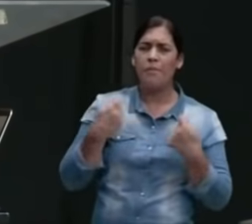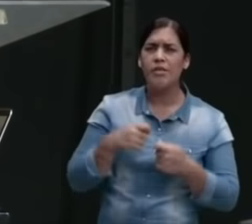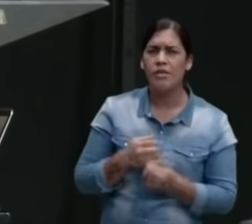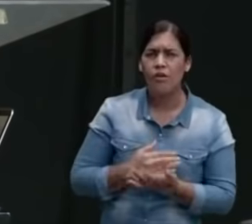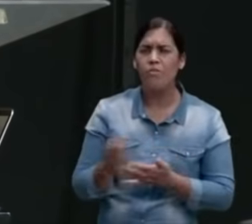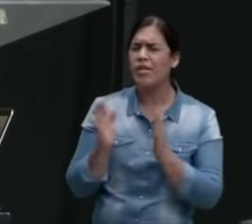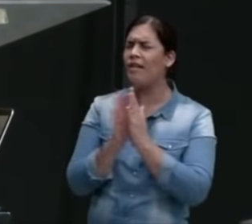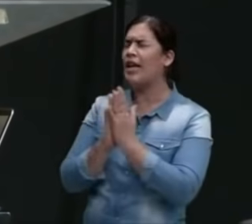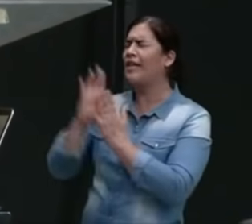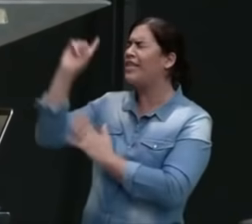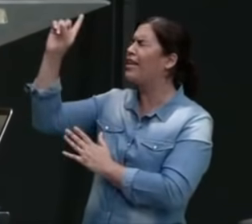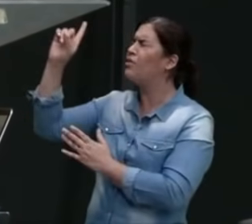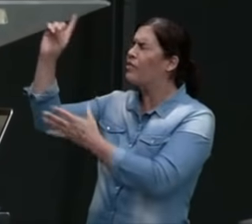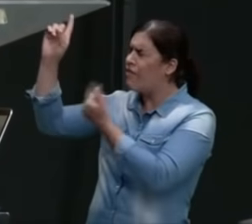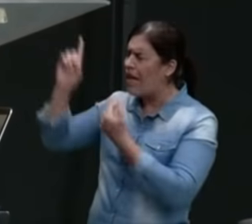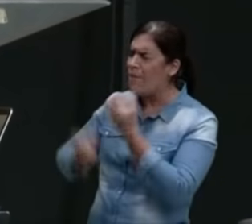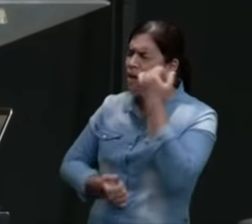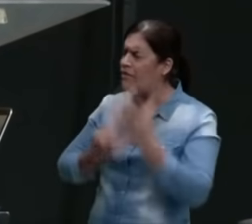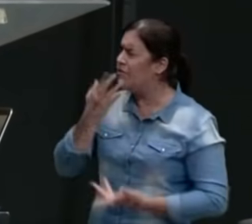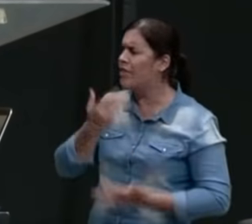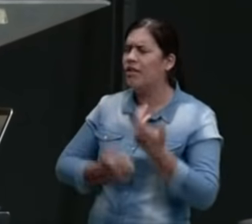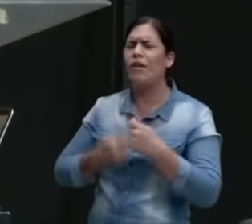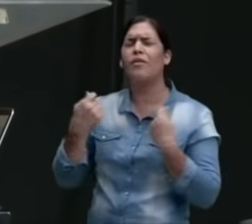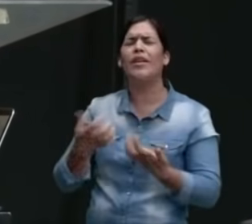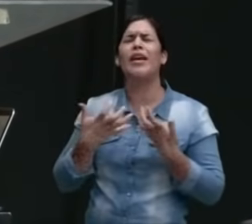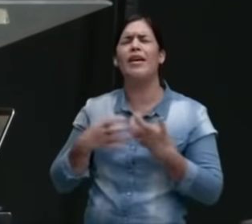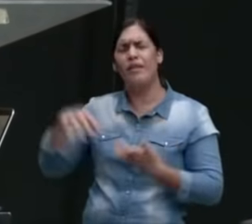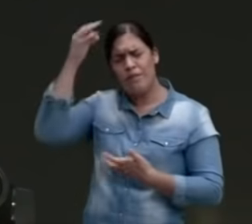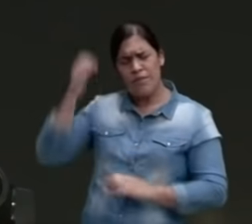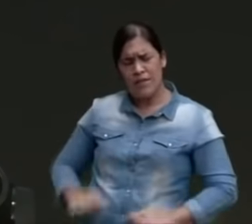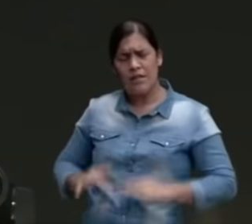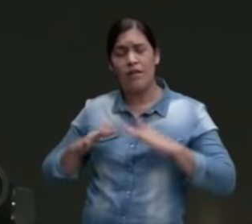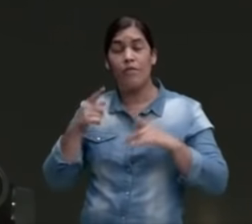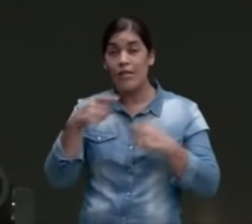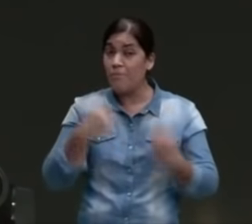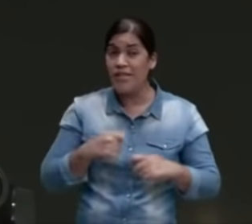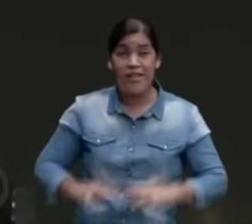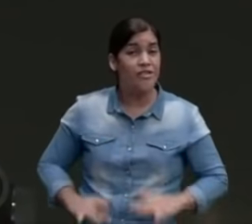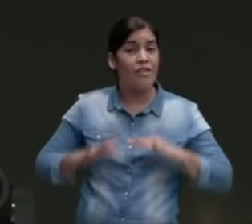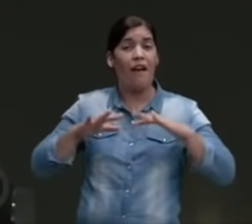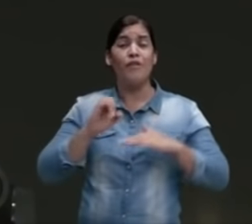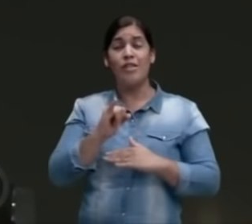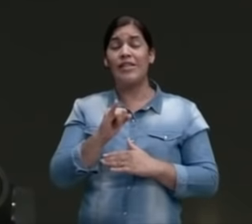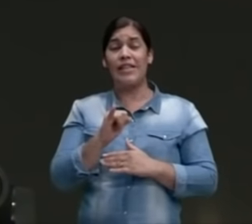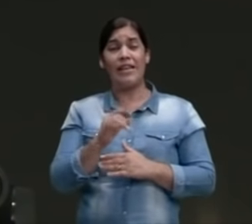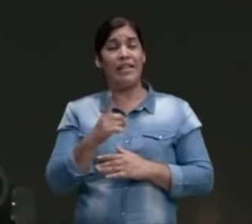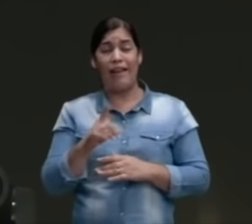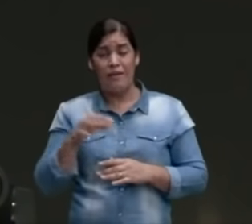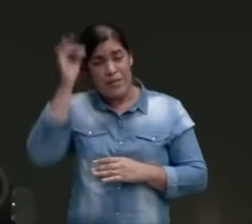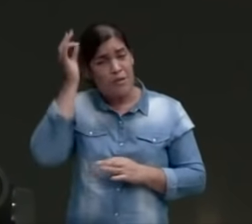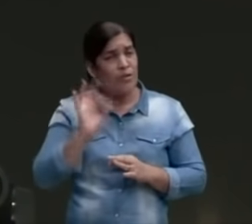nesse tempo, Senhor. Está tão difícil viver nessa época. Se você não for cheio do Espírito Santo, você não vai suportar, irmãos. Não pense assim: ah, mas eu sou bom,